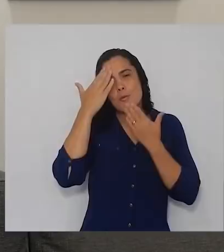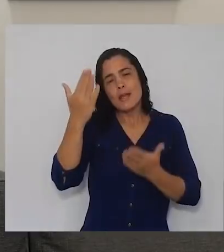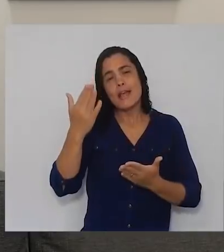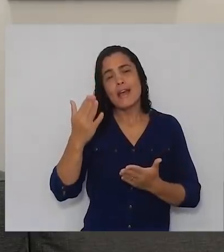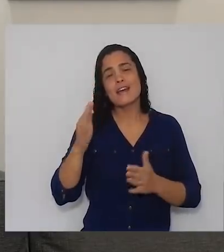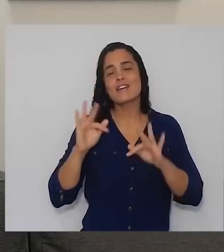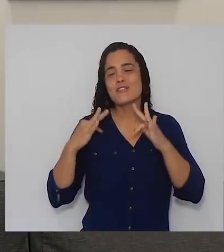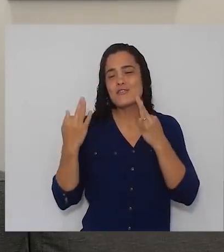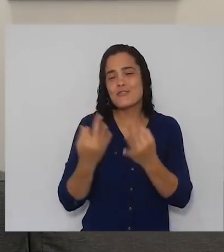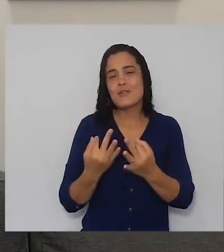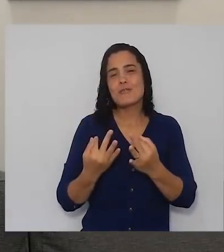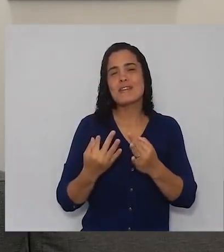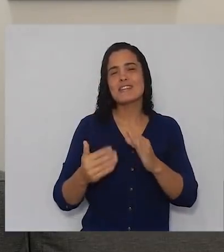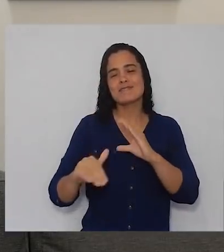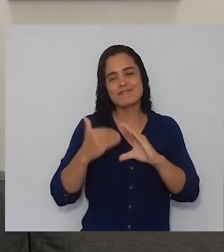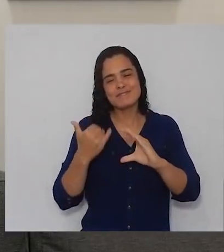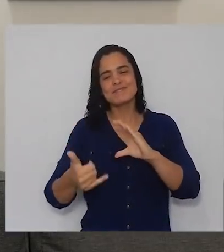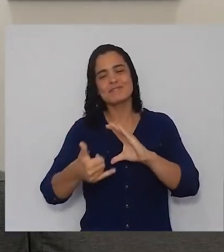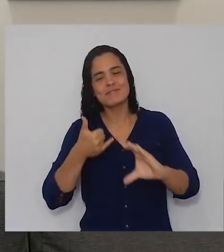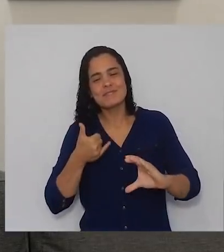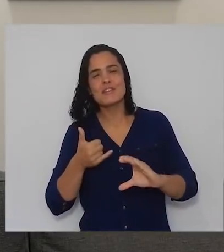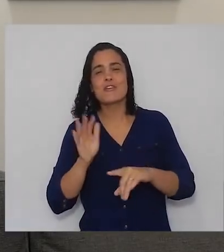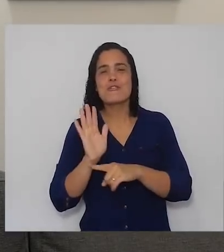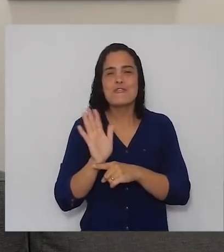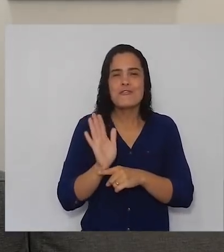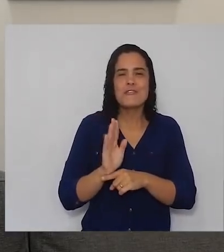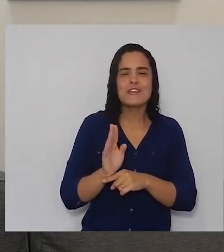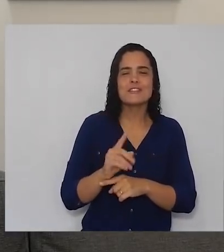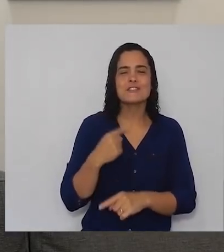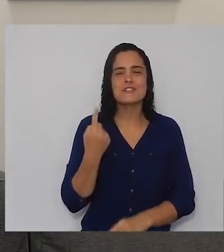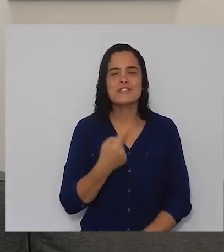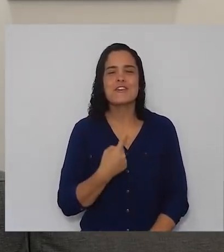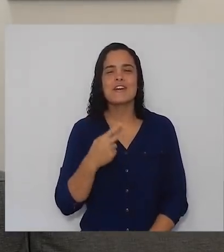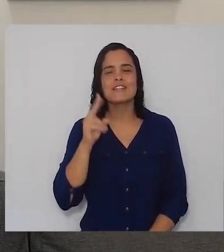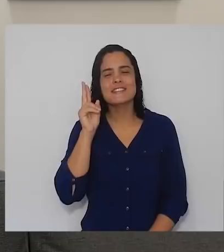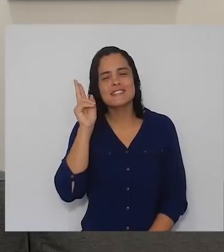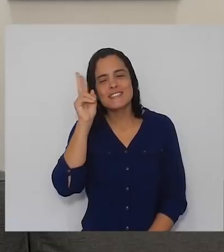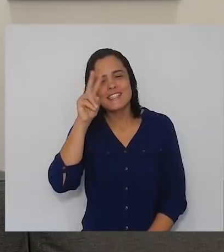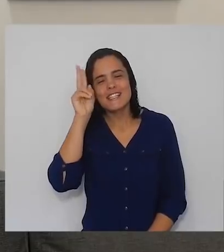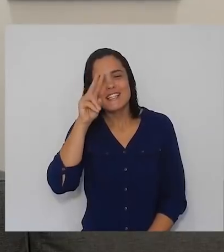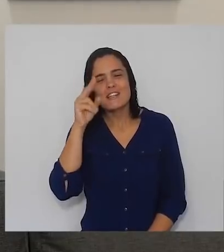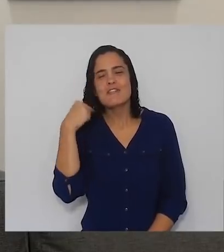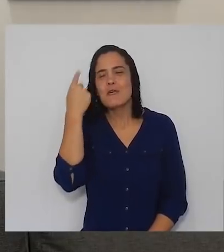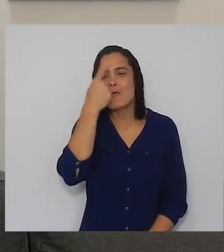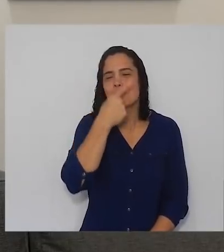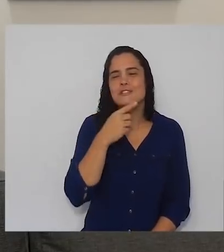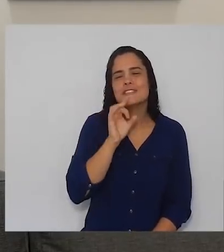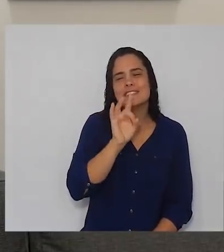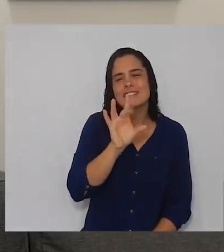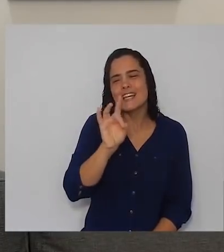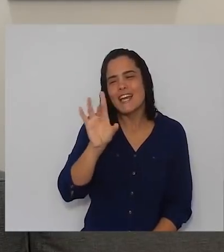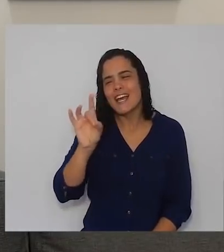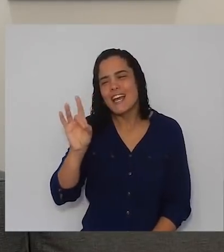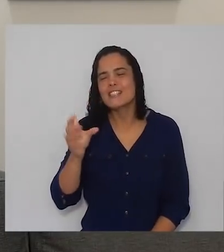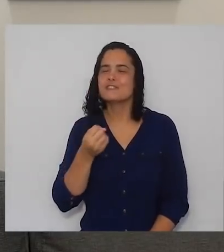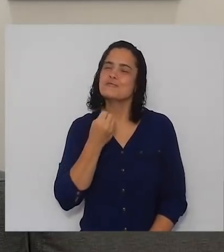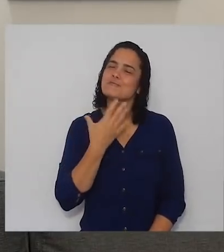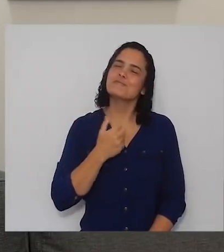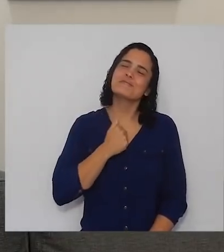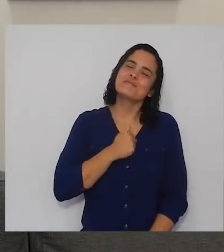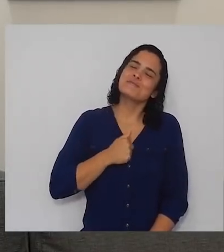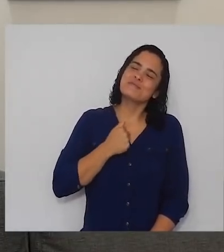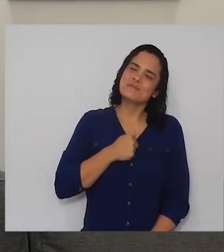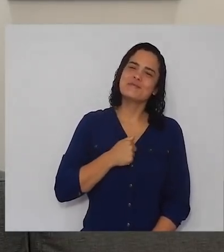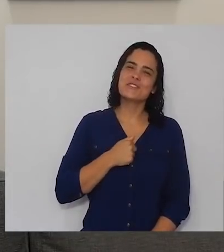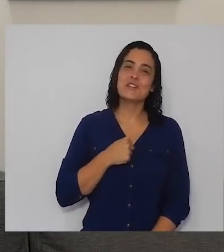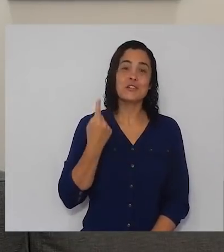somos, olhando cada rostinho, de quem temos saudade, que este tempo precioso, se você não mandou, mande, faremos outras edições a cada